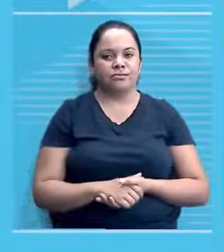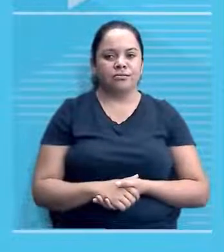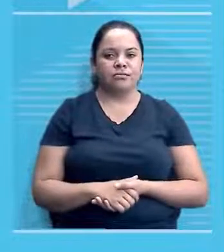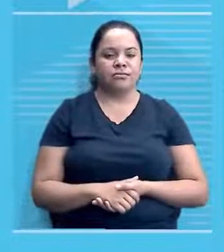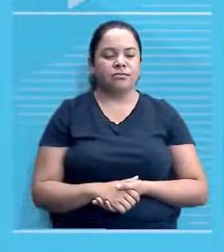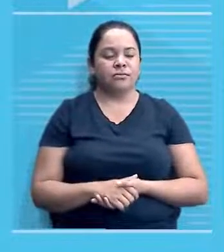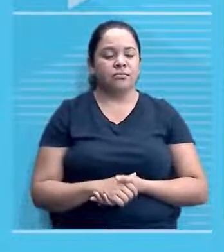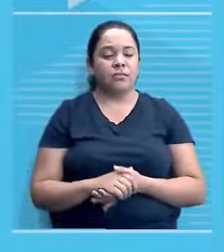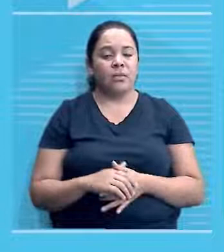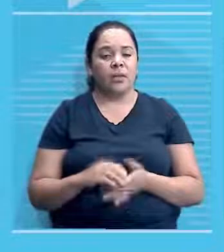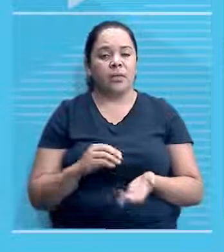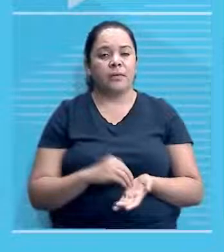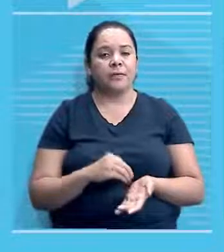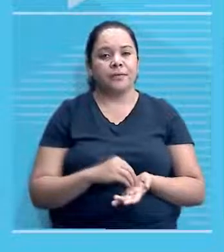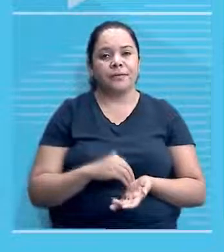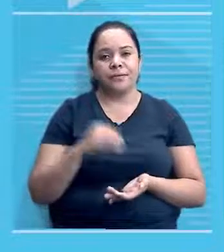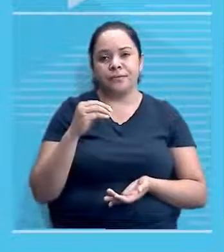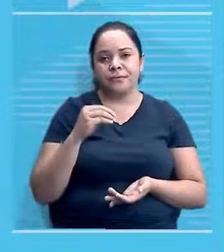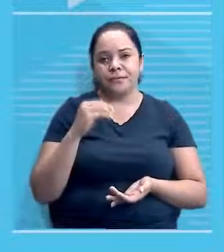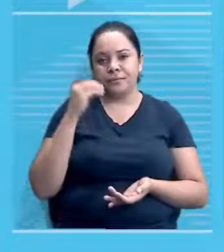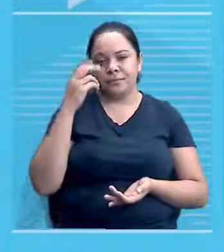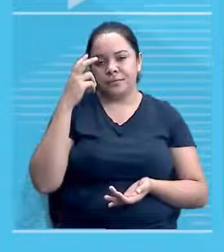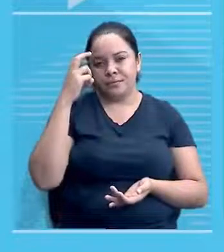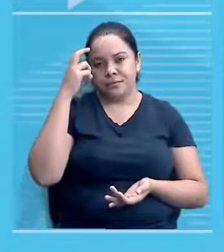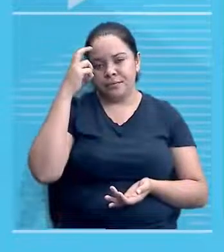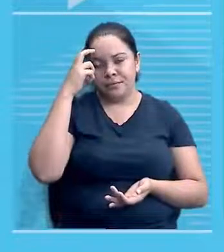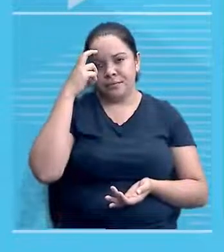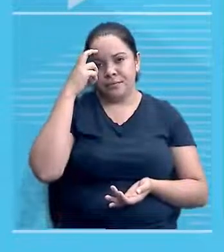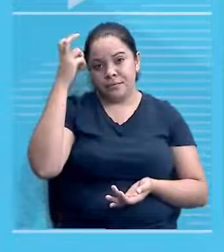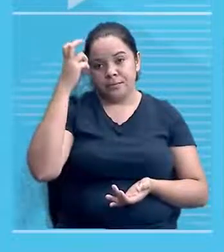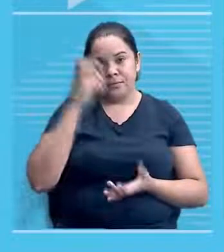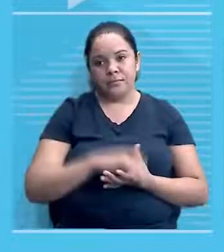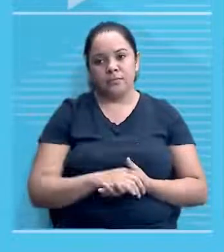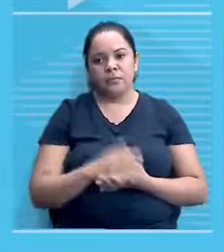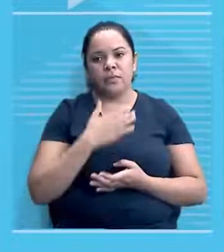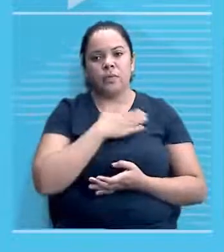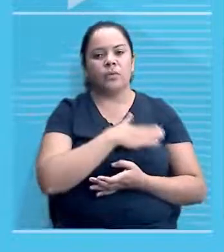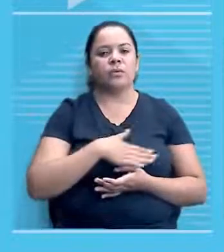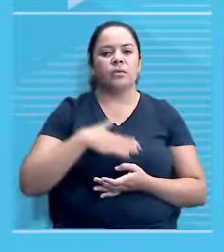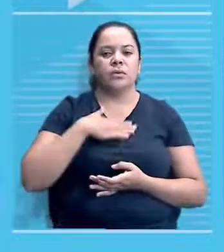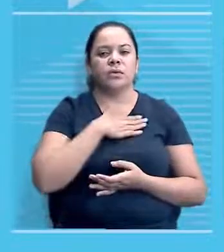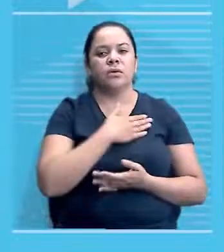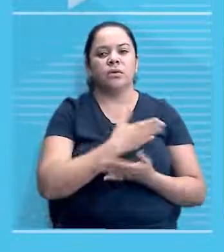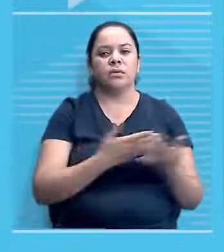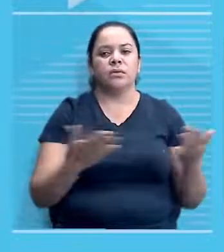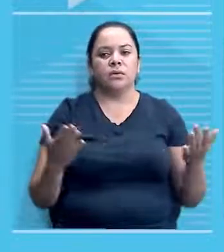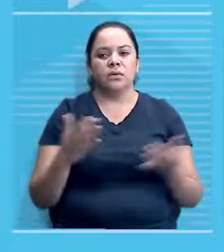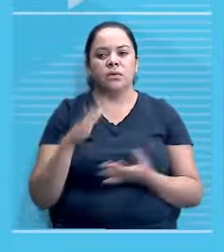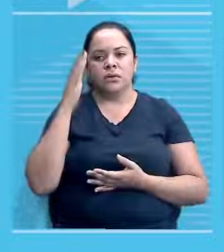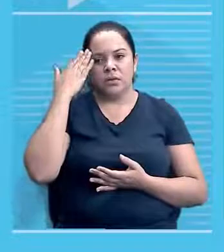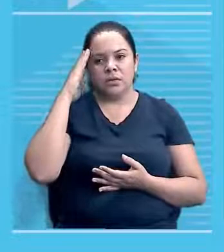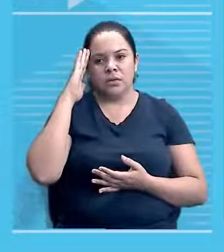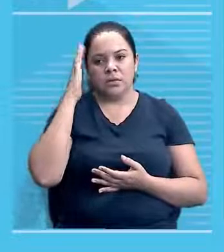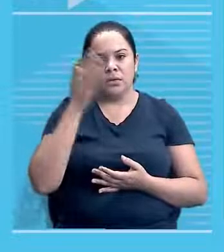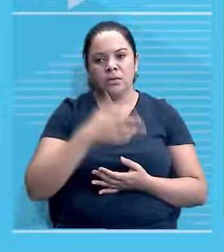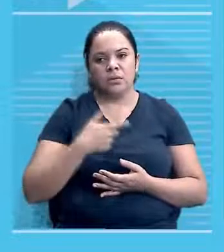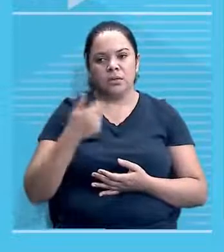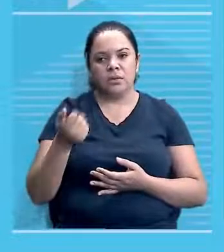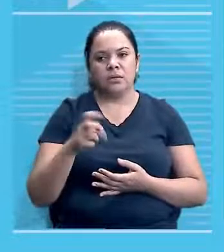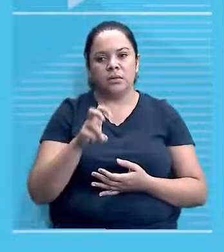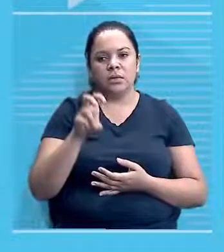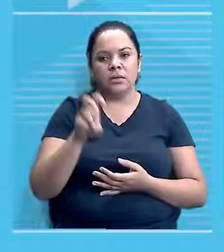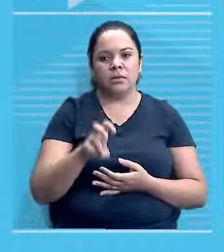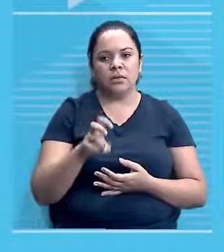eu gostaria muito que a primeira série compreender-se bem estas Cinco características do